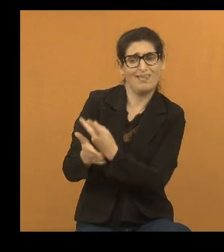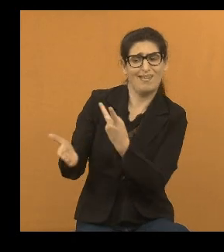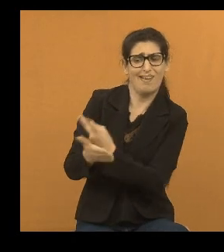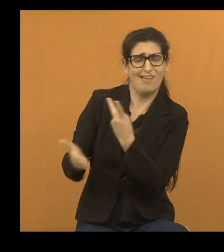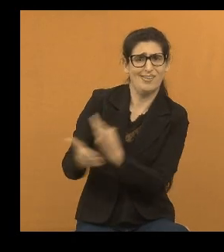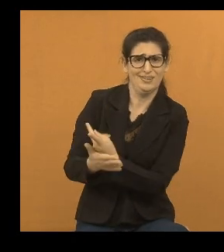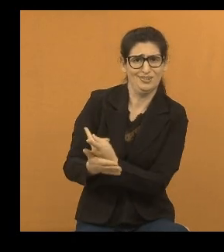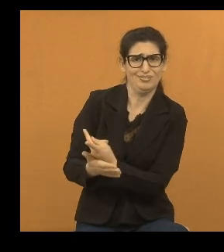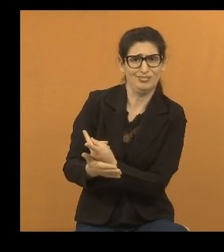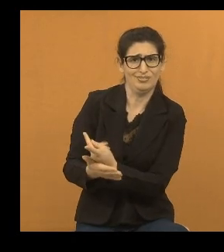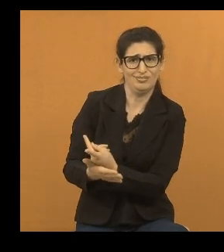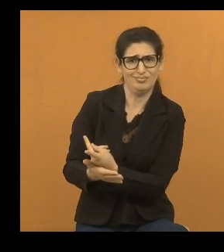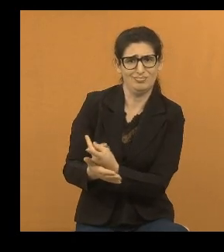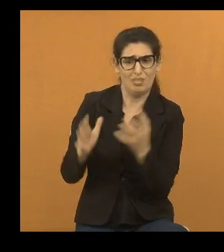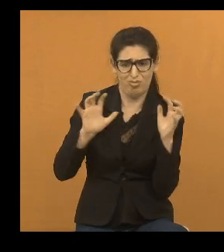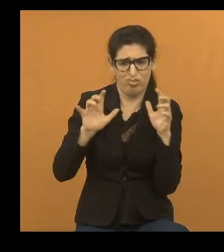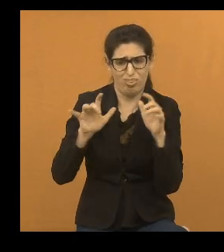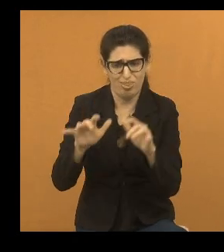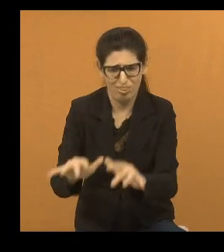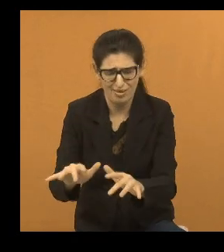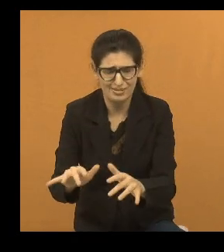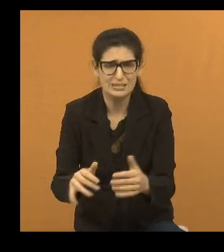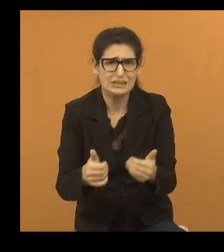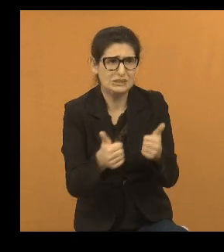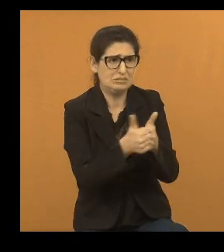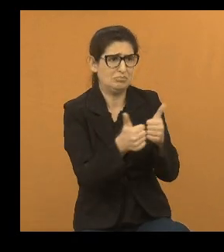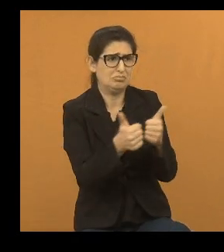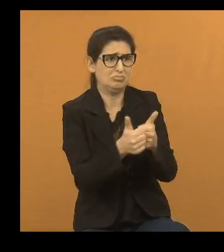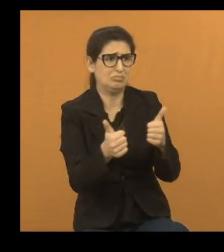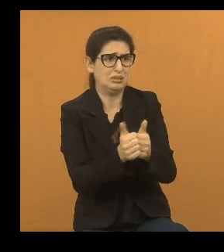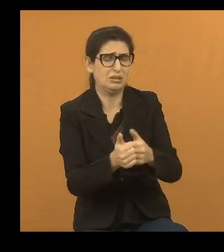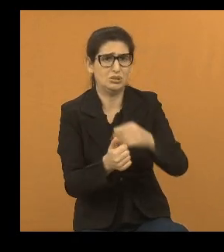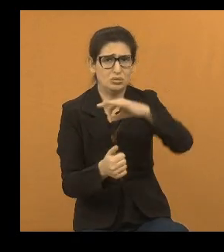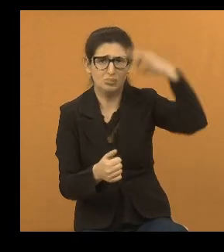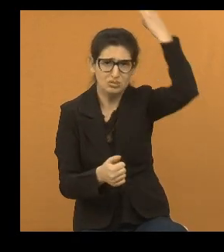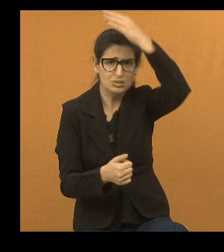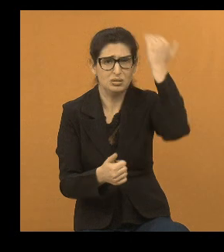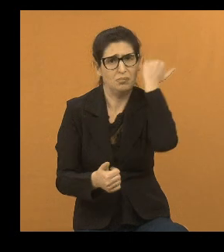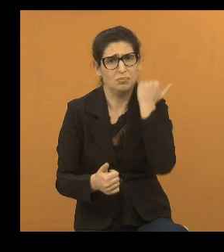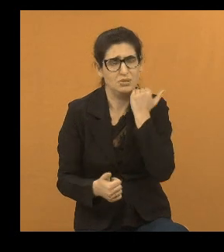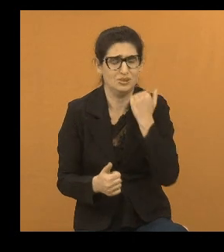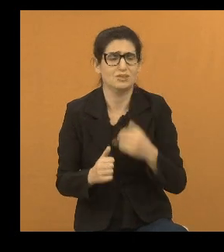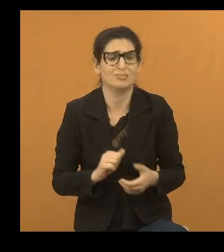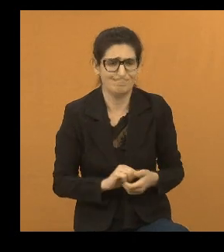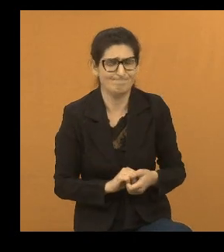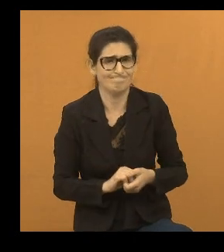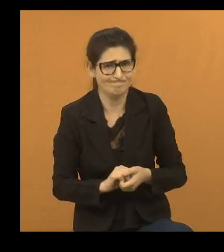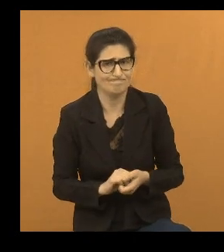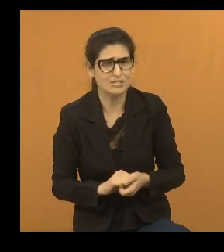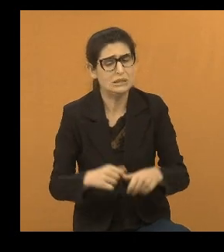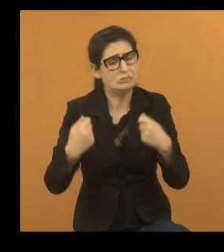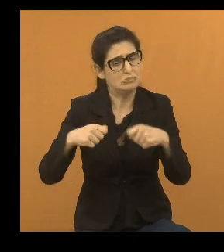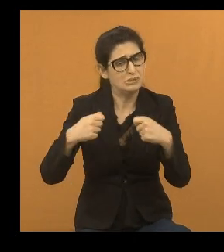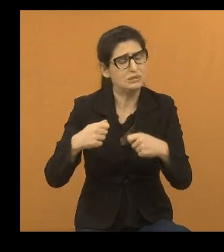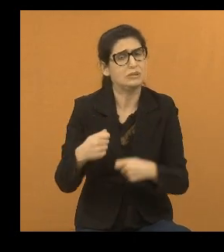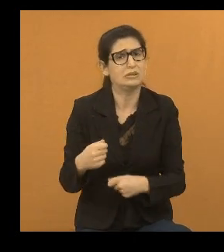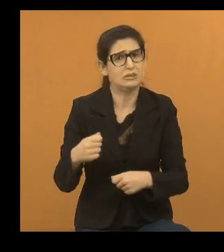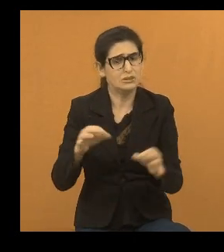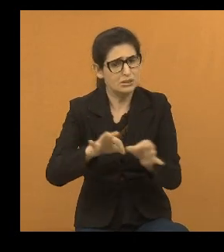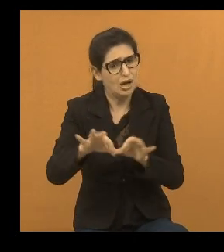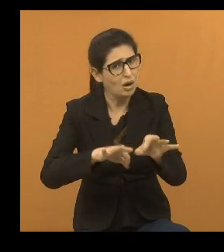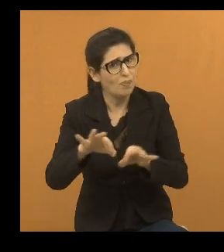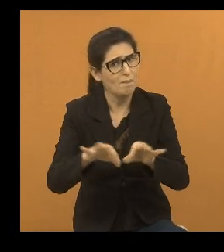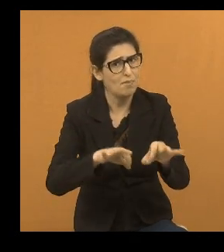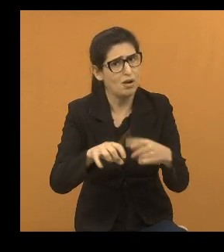nessas áreas, que são próximas à represa de Santa Branca. Assim, é necessário estabelecer alguns critérios de ocupação